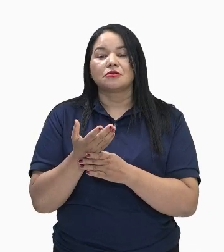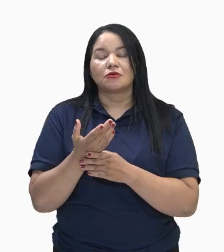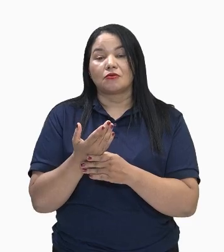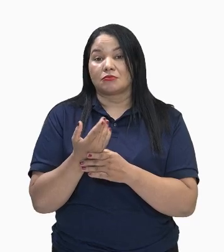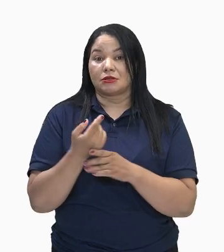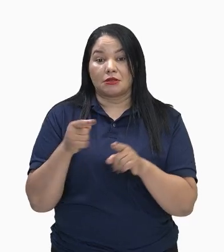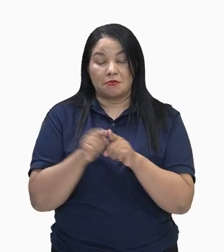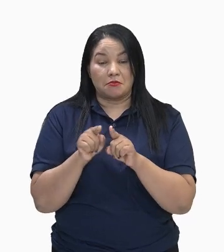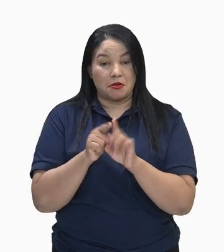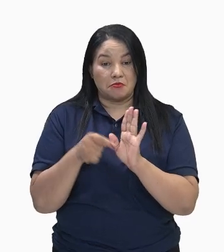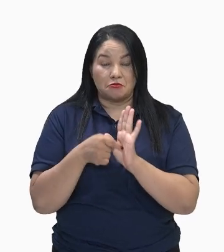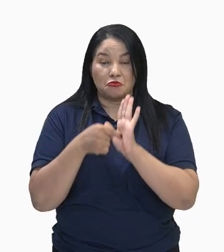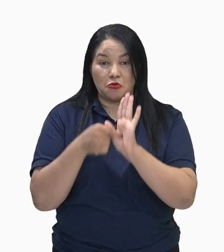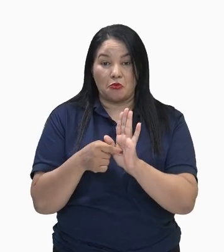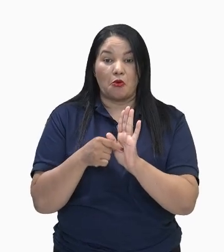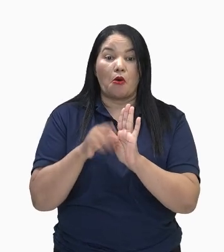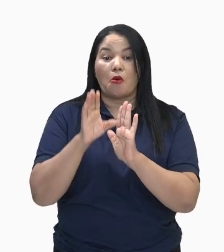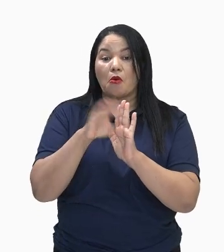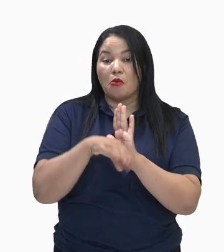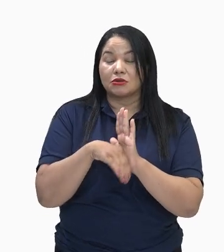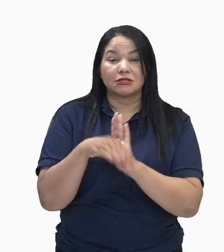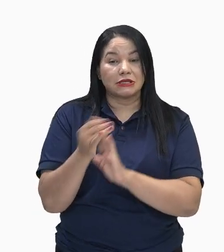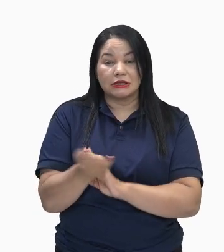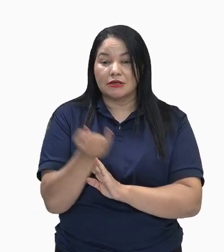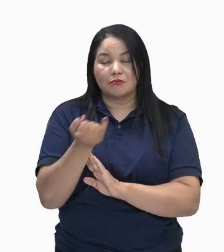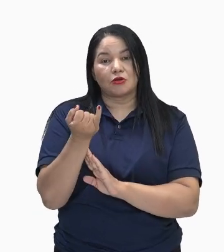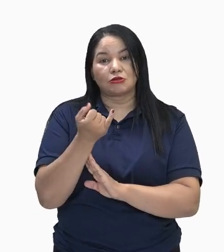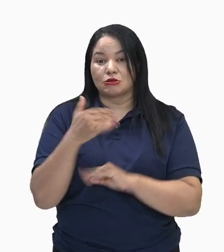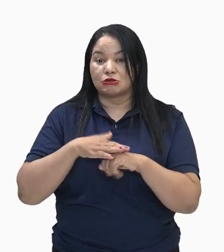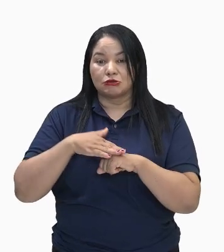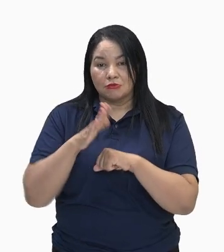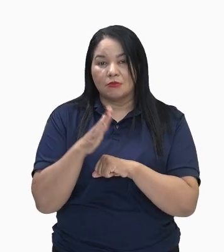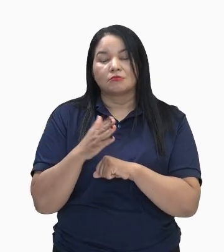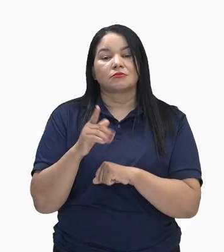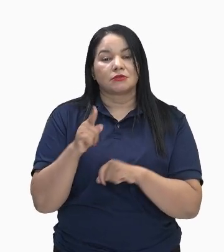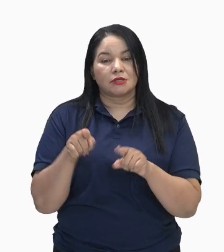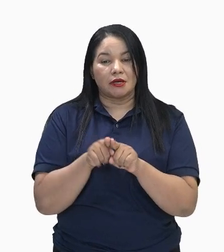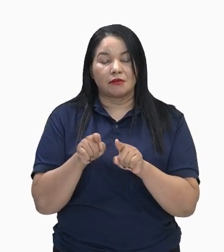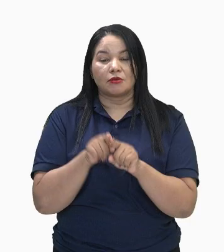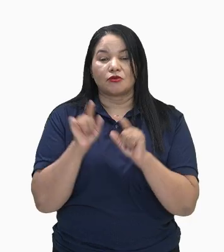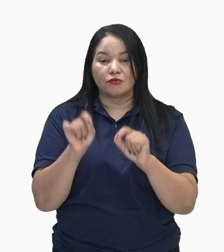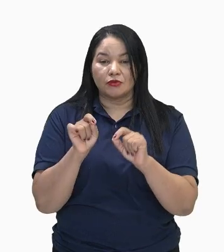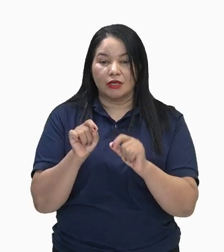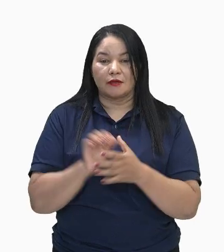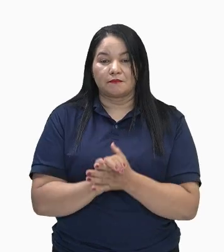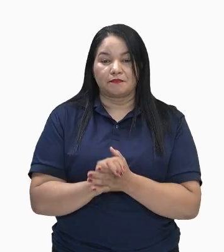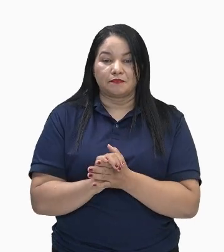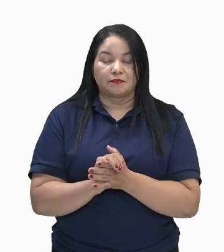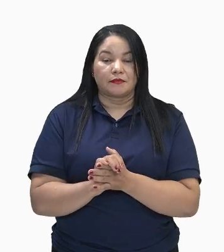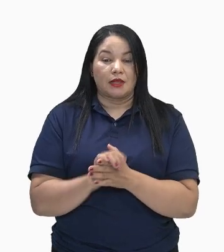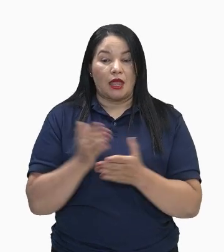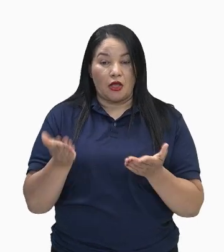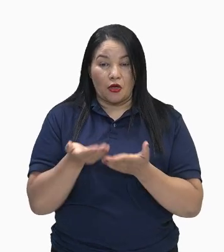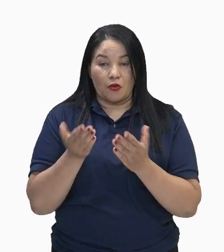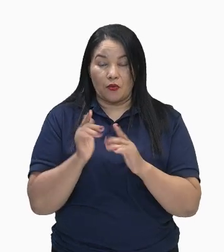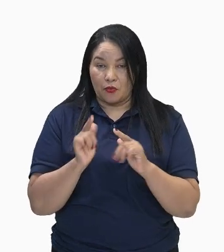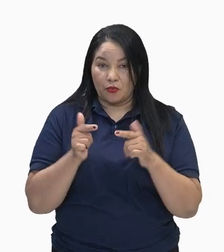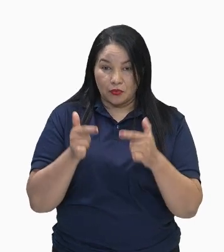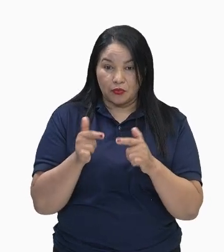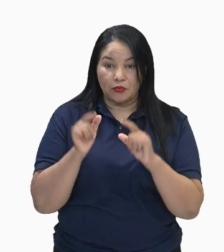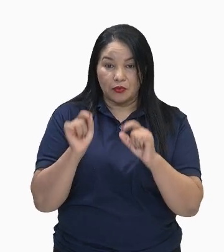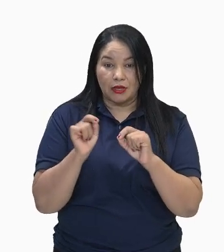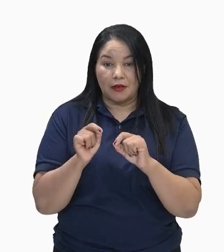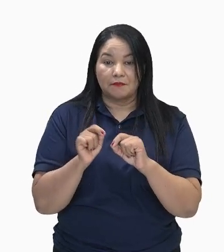trouxe um conceito muito importante também, que é modernidade líquida. Este conceito